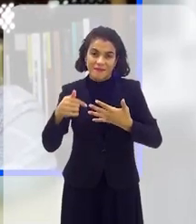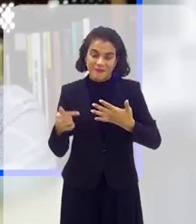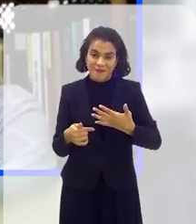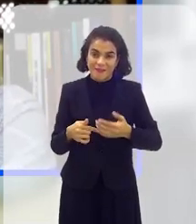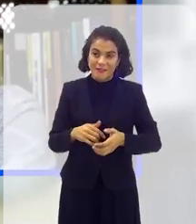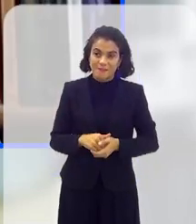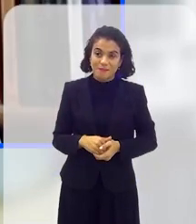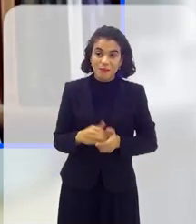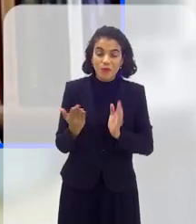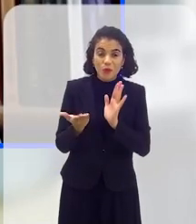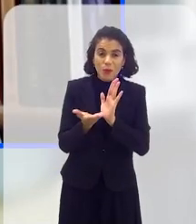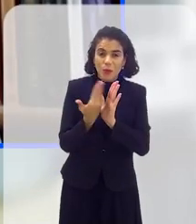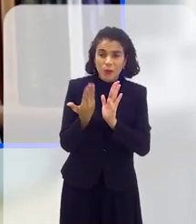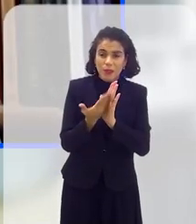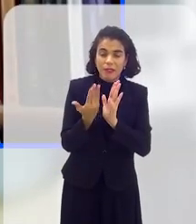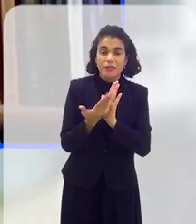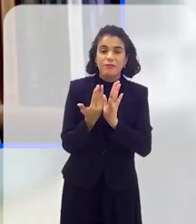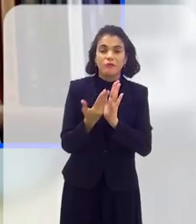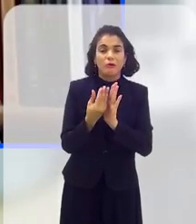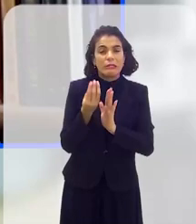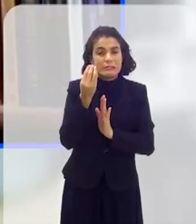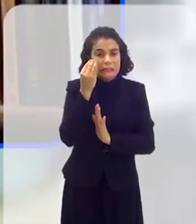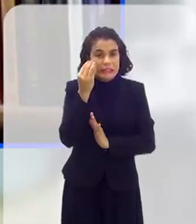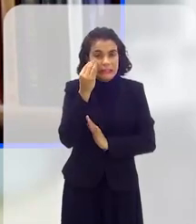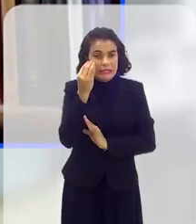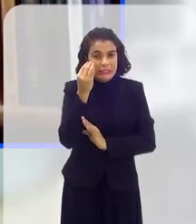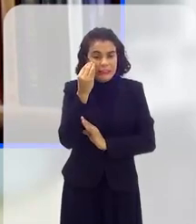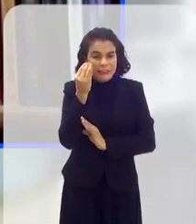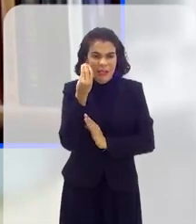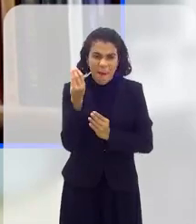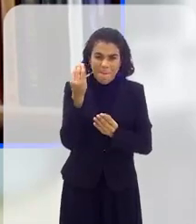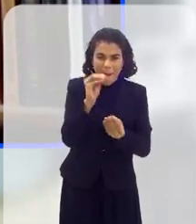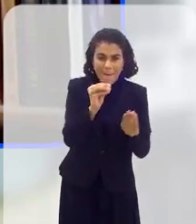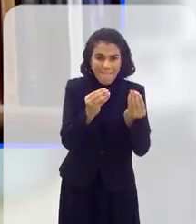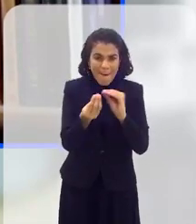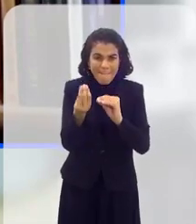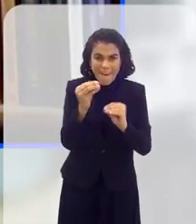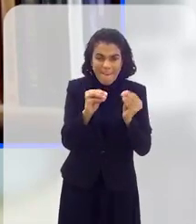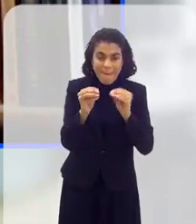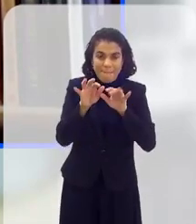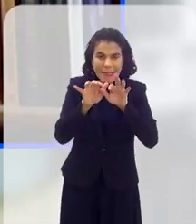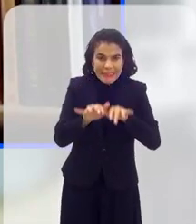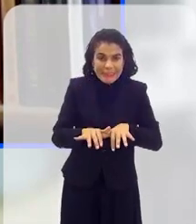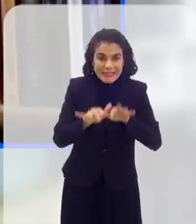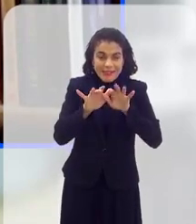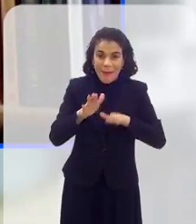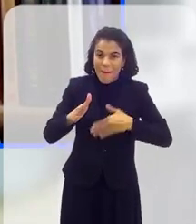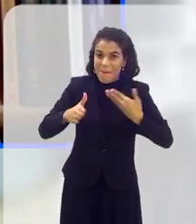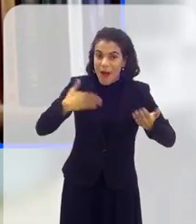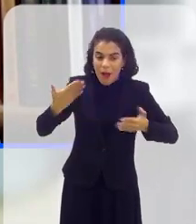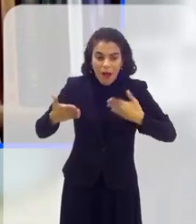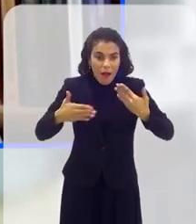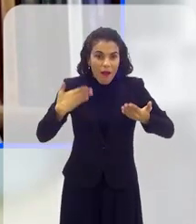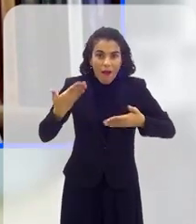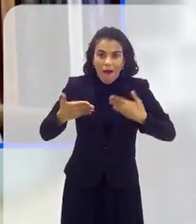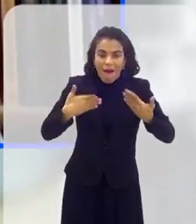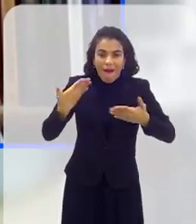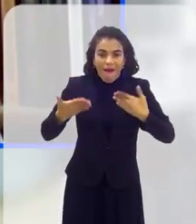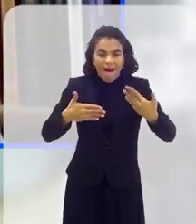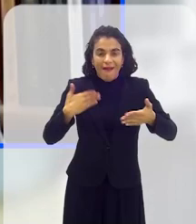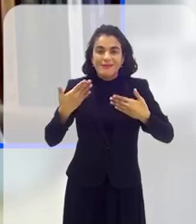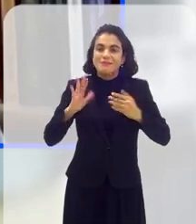uma série de fatores, né? O livro eu procurei botar bastante. O livro tem bastante